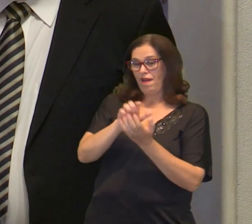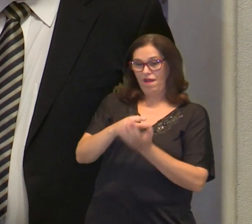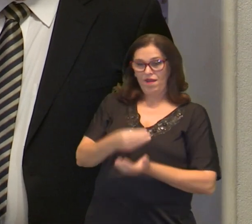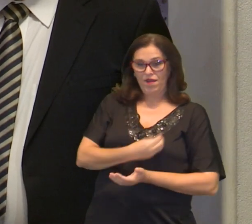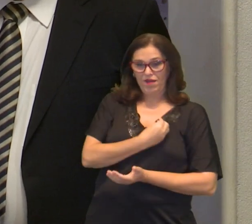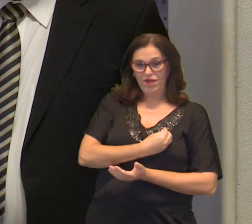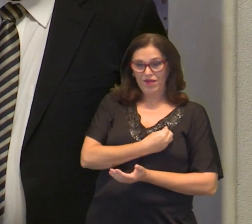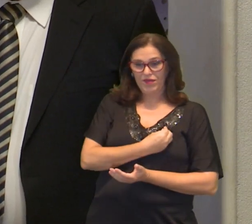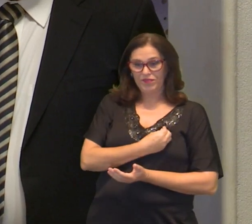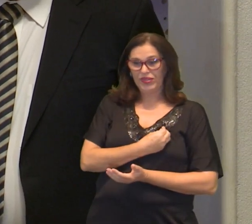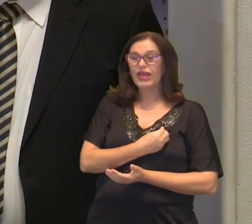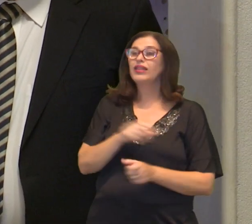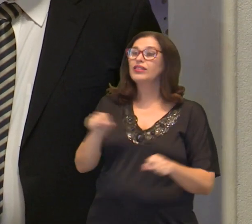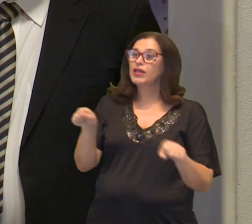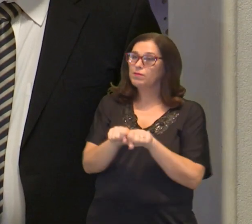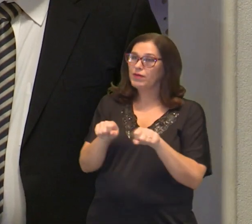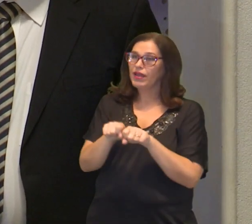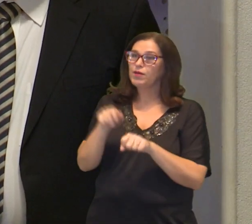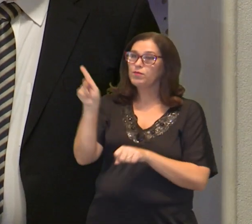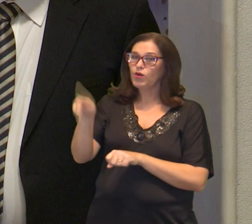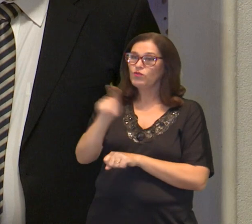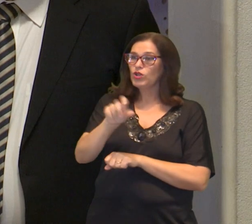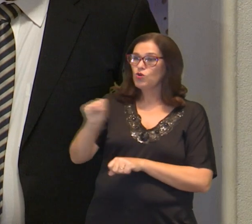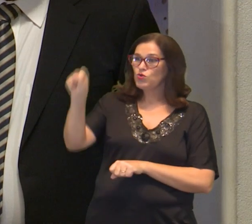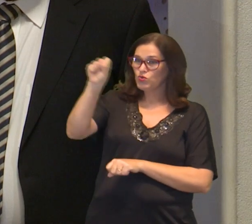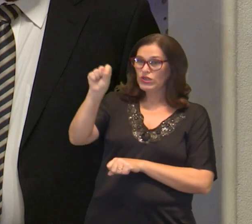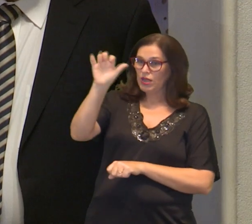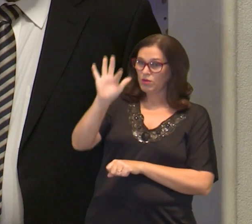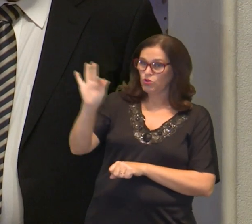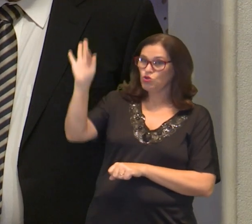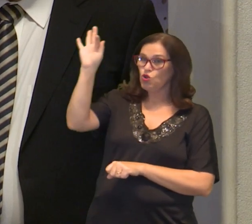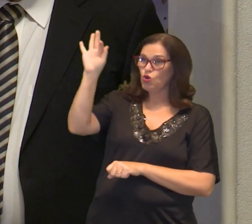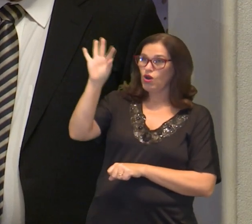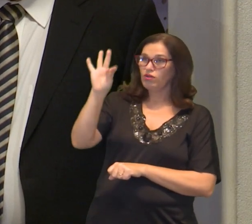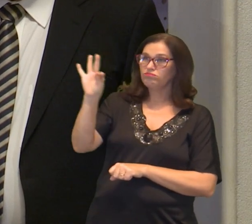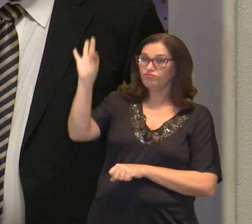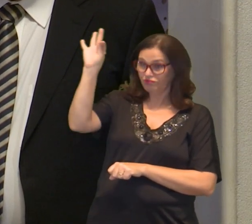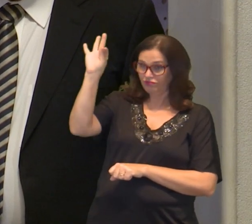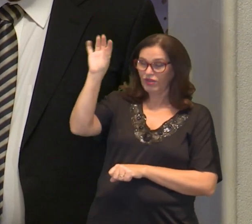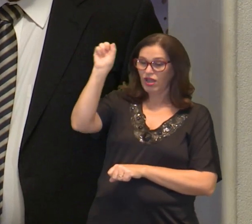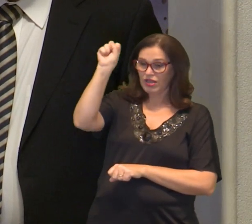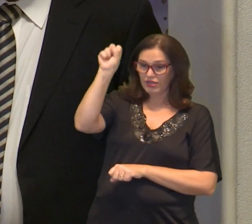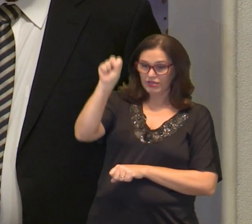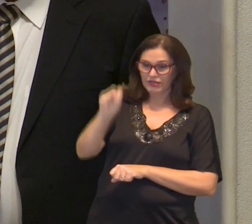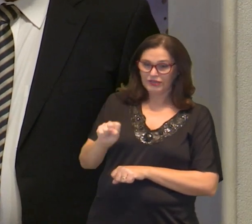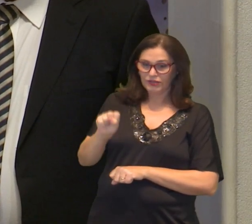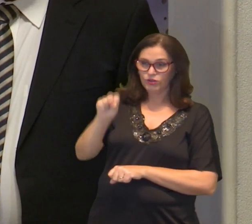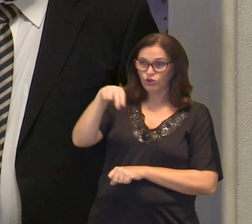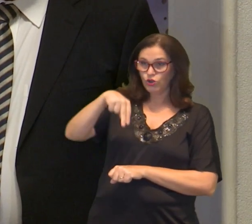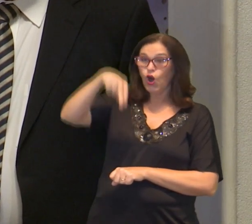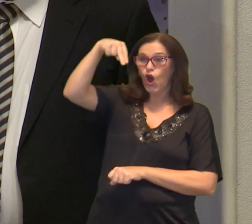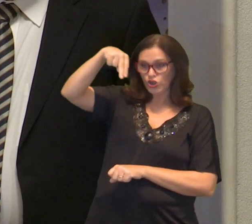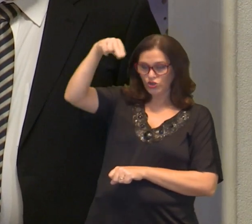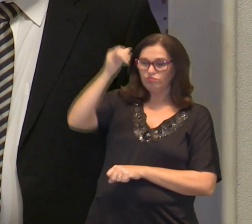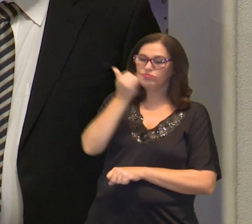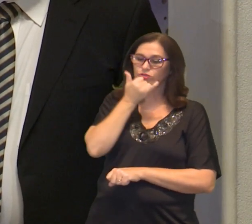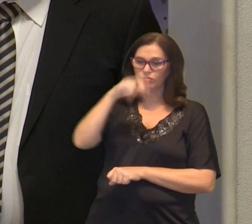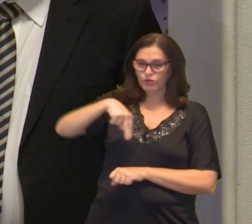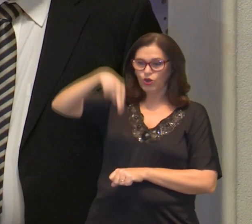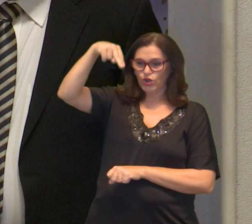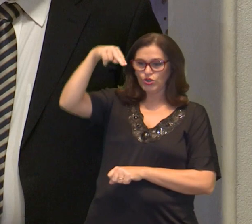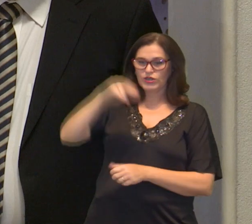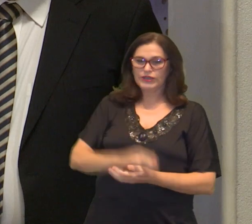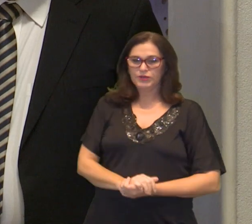do Seminário do Norte. Exerceu também ali a docência, a reitoria, trabalhando na obra do